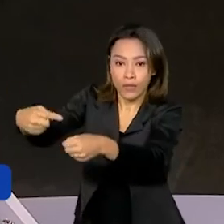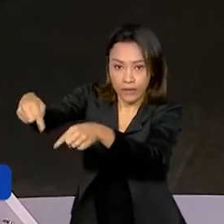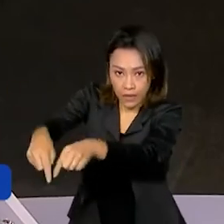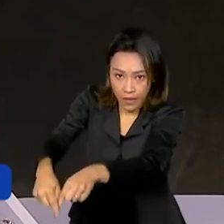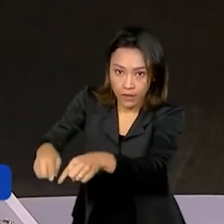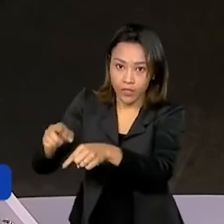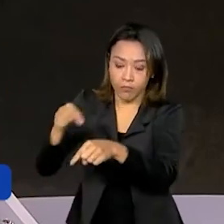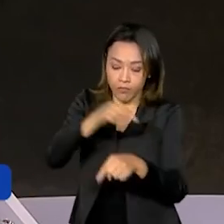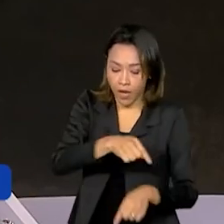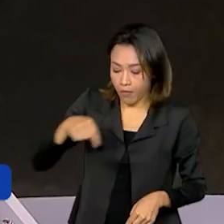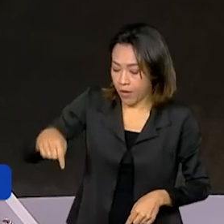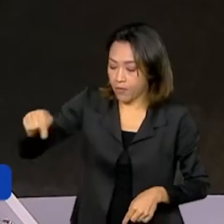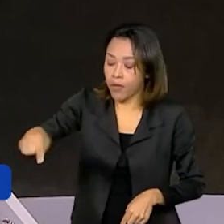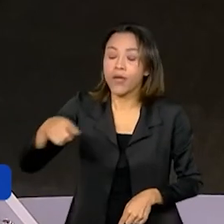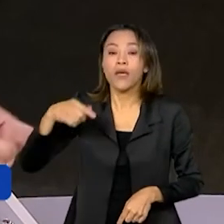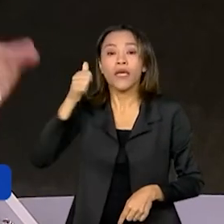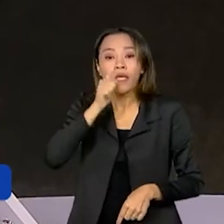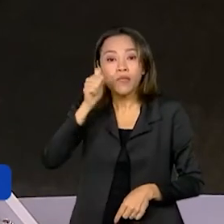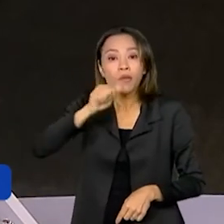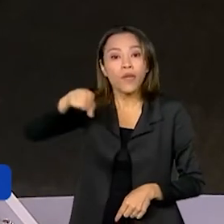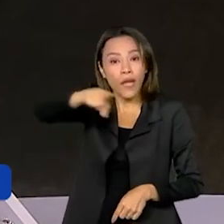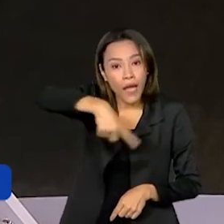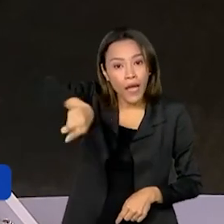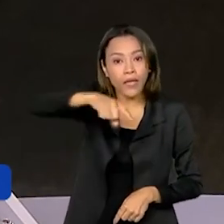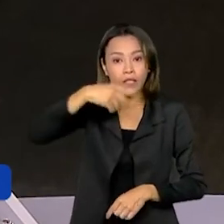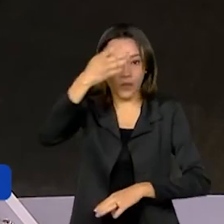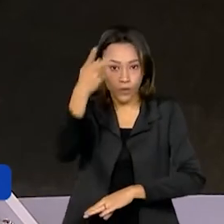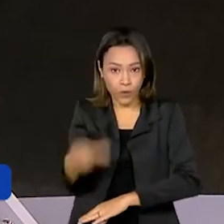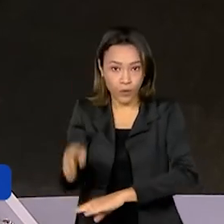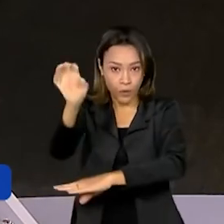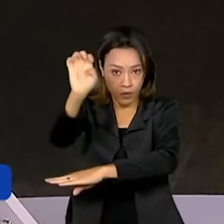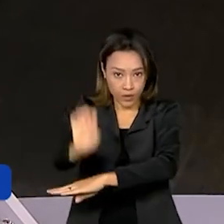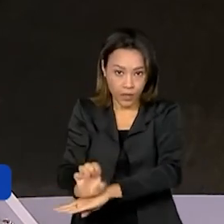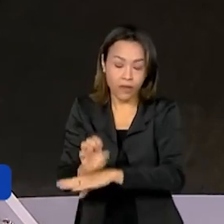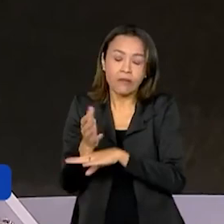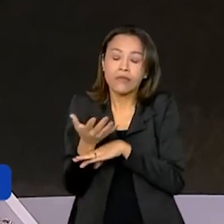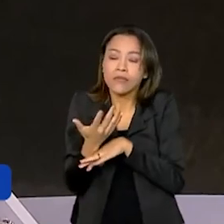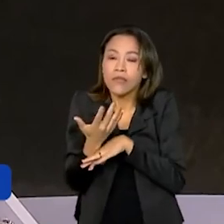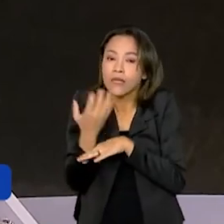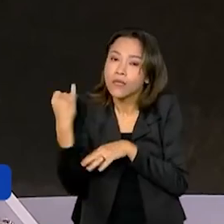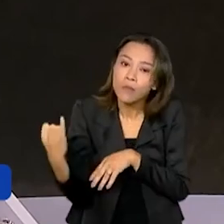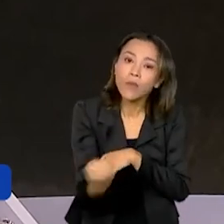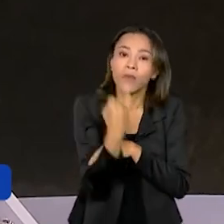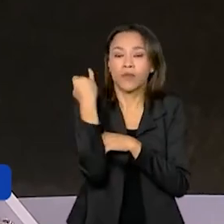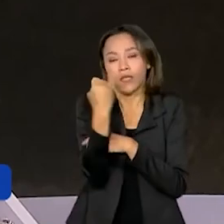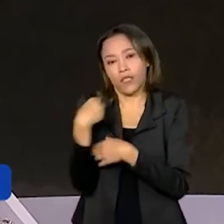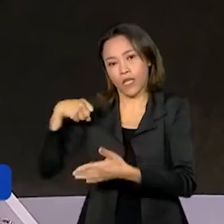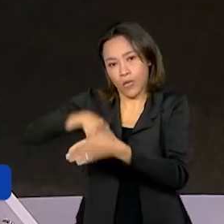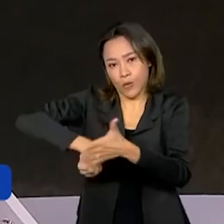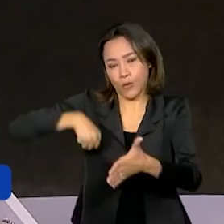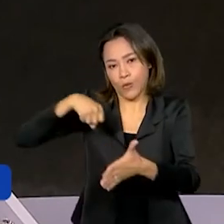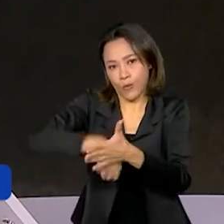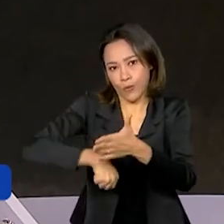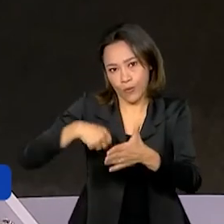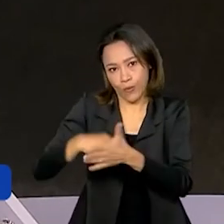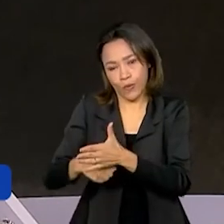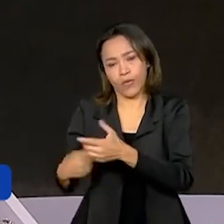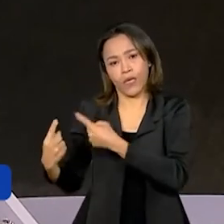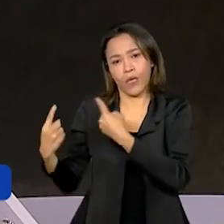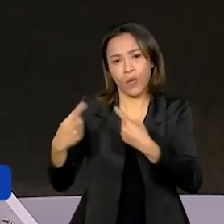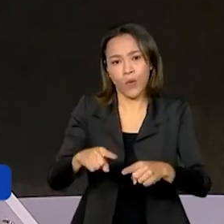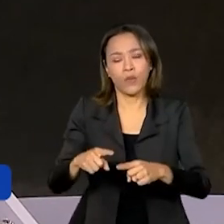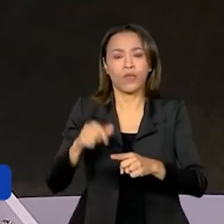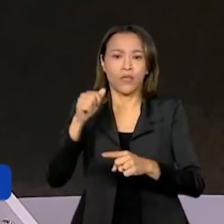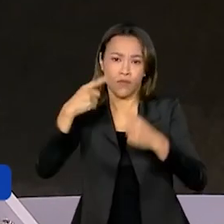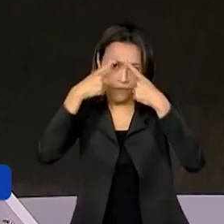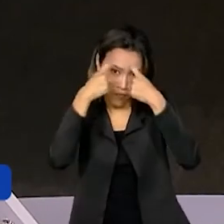as mulheres de Minas Gerais que foram tão importantes, que são tão importantes na luta contra a violência contra as mulheres,